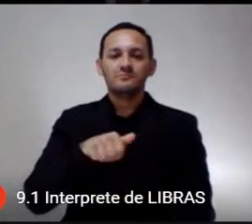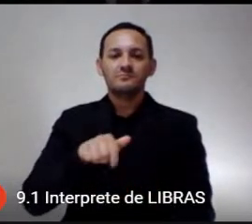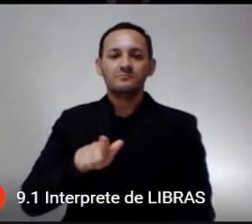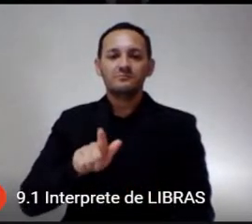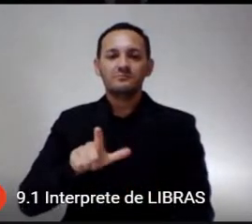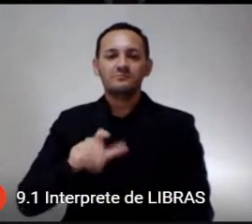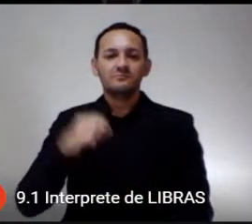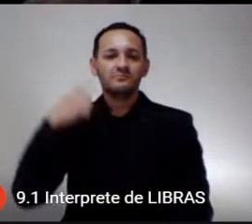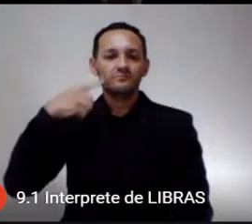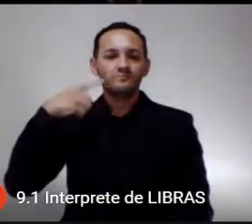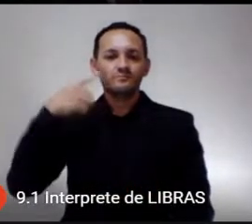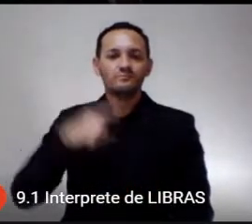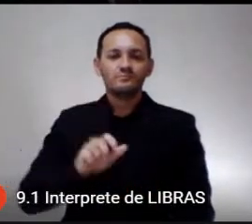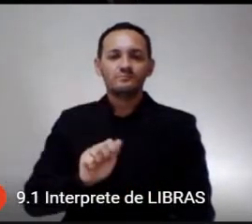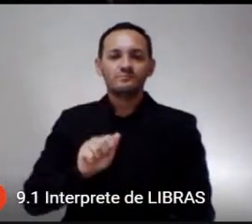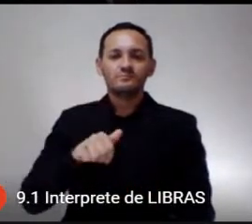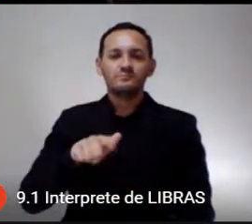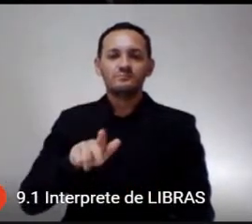a doutora Ângela.